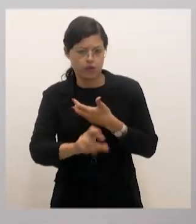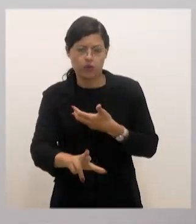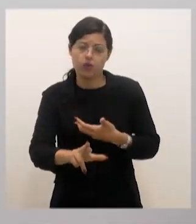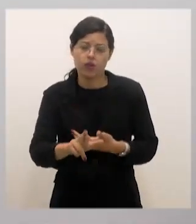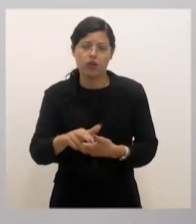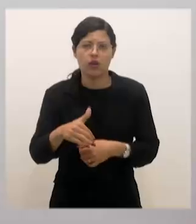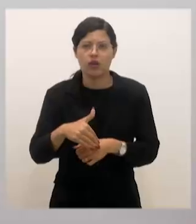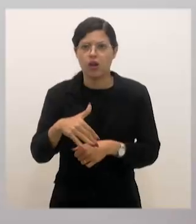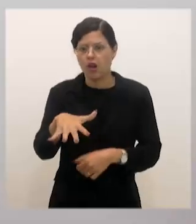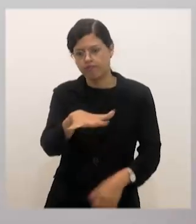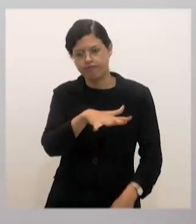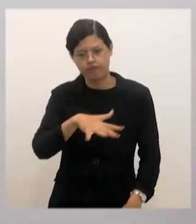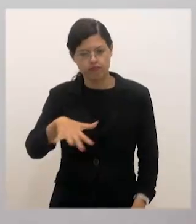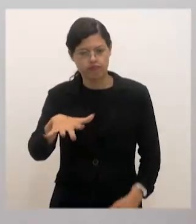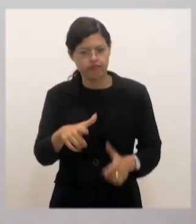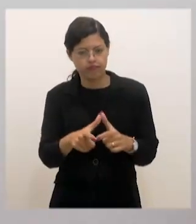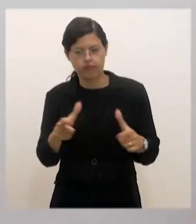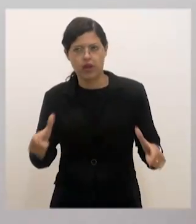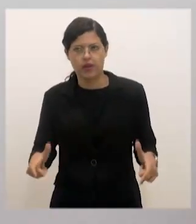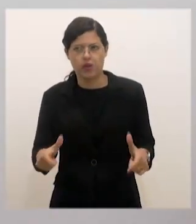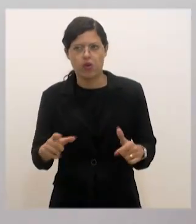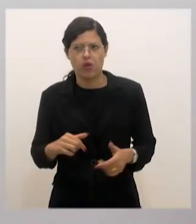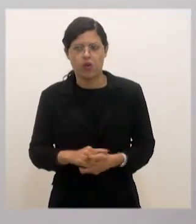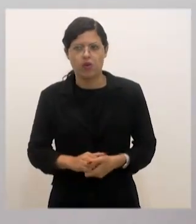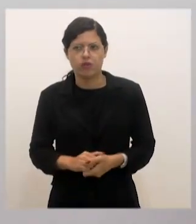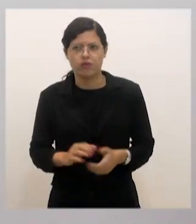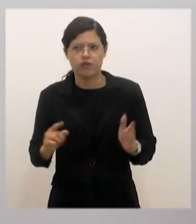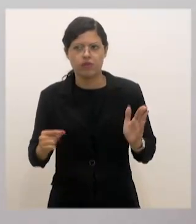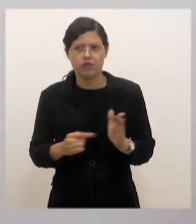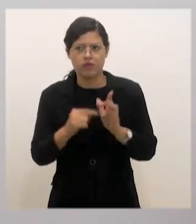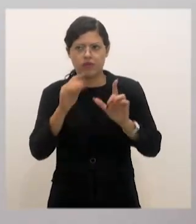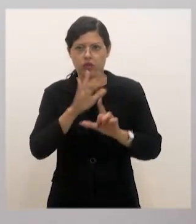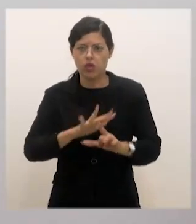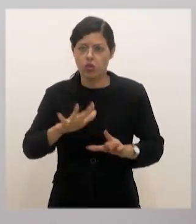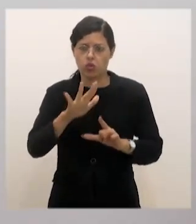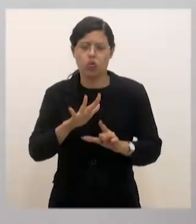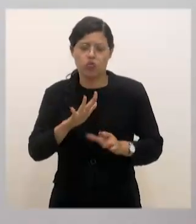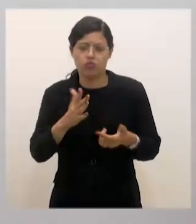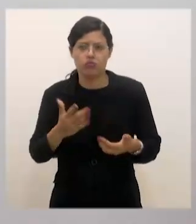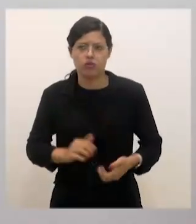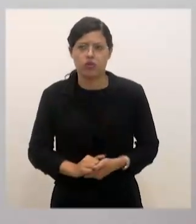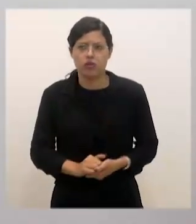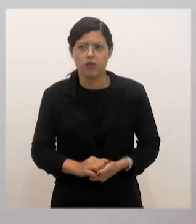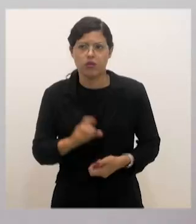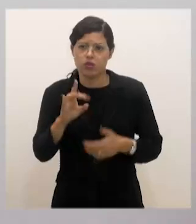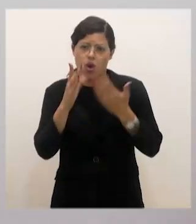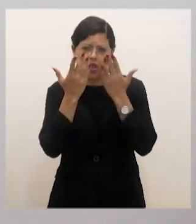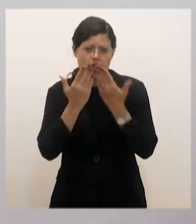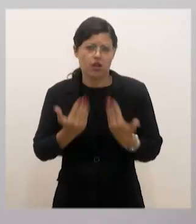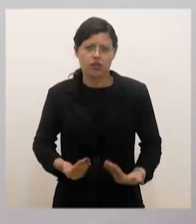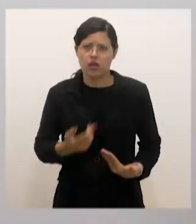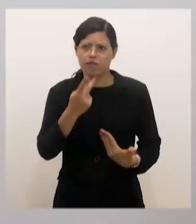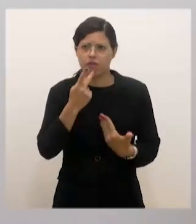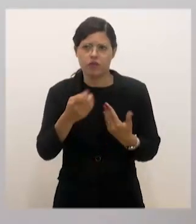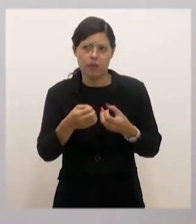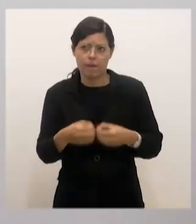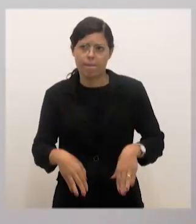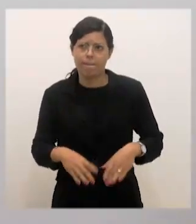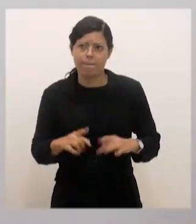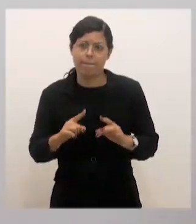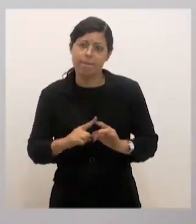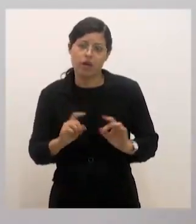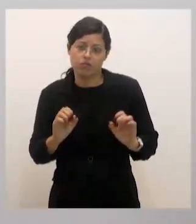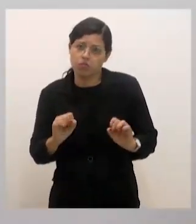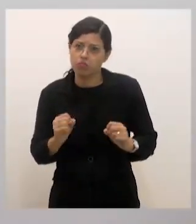né, do canal de denúncia só sobre importunação sexual. É só examinar, não estou dizendo que está prejudicado, mas é uma